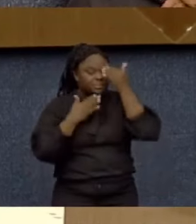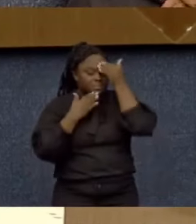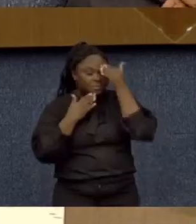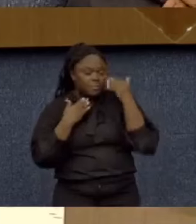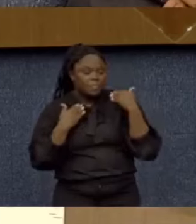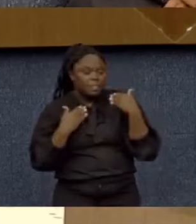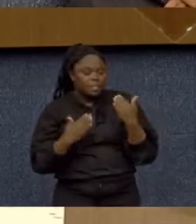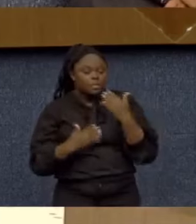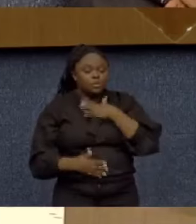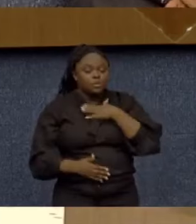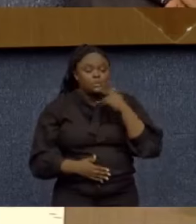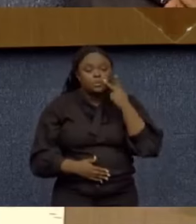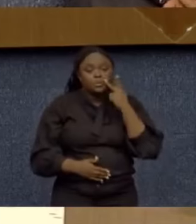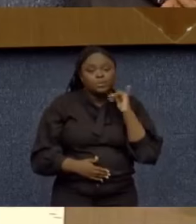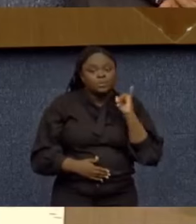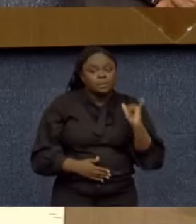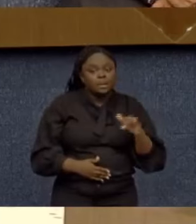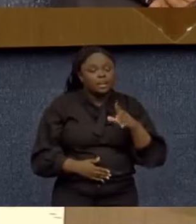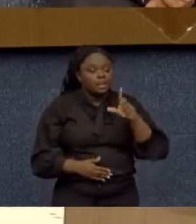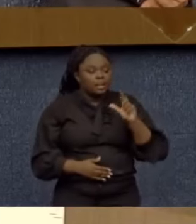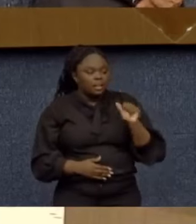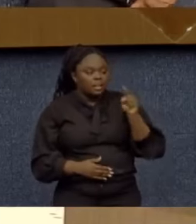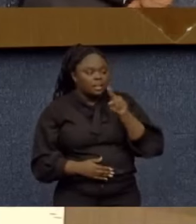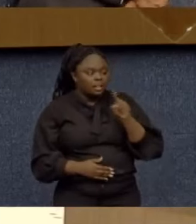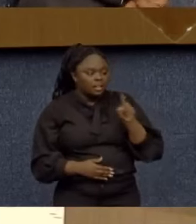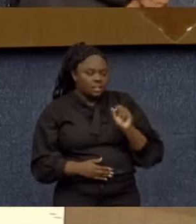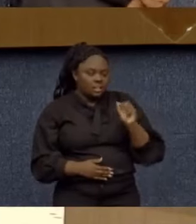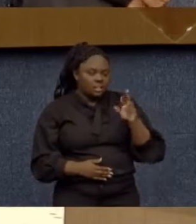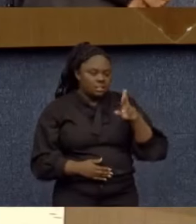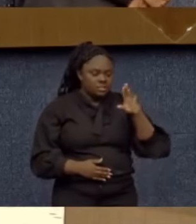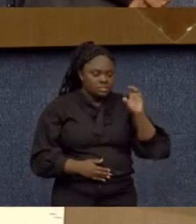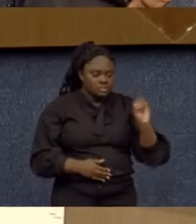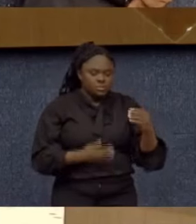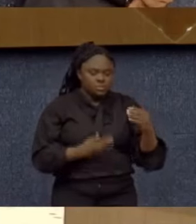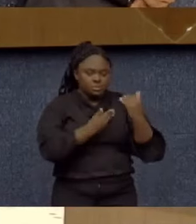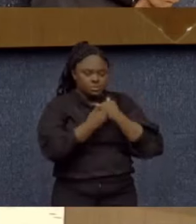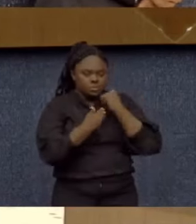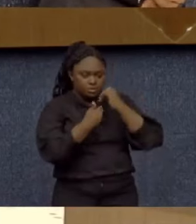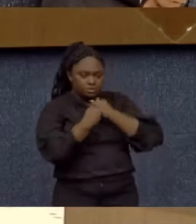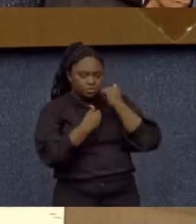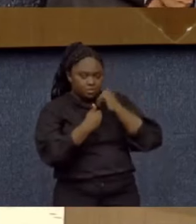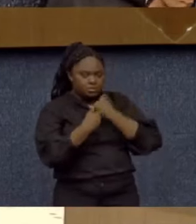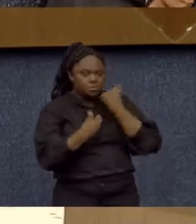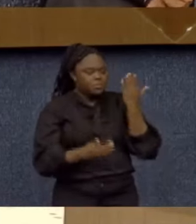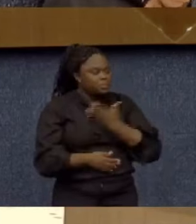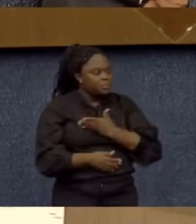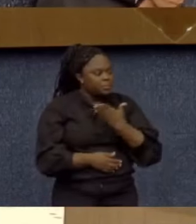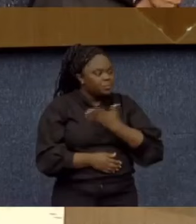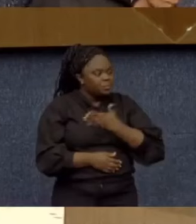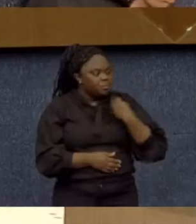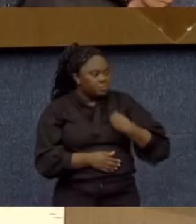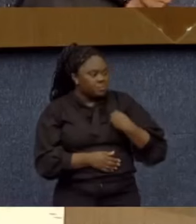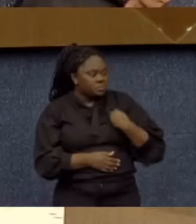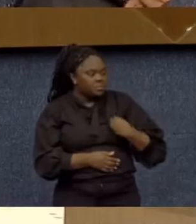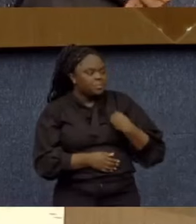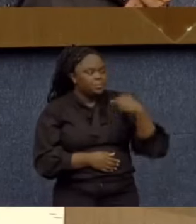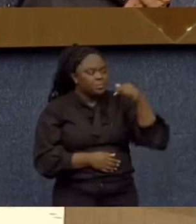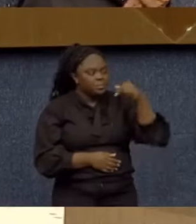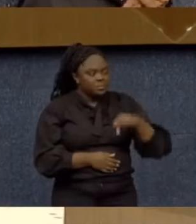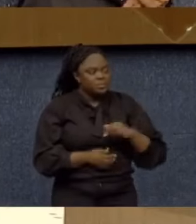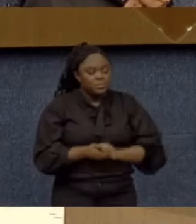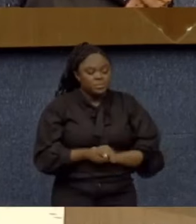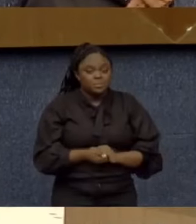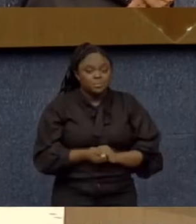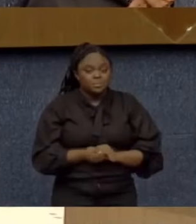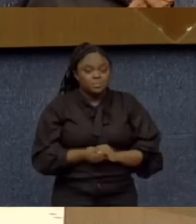Agradeço ao meu querido pai, senhor Lázaro Bilac Flávio, meu conselheiro e amigo aqui presente, veio